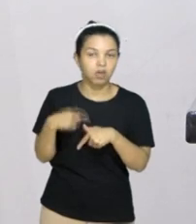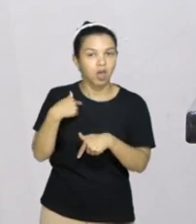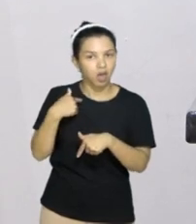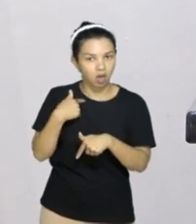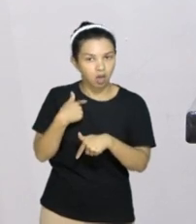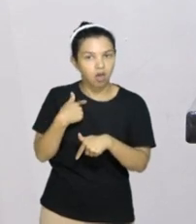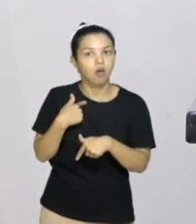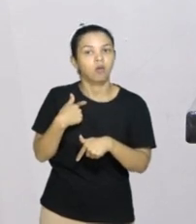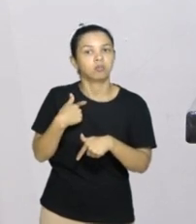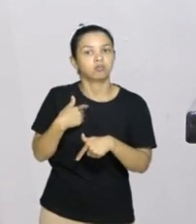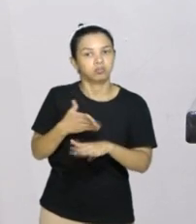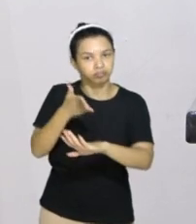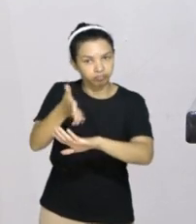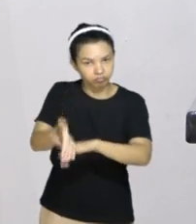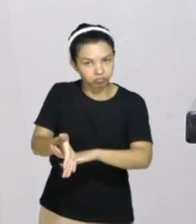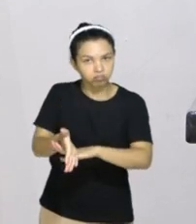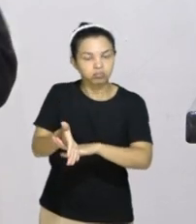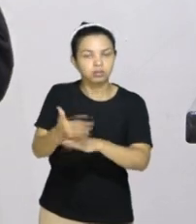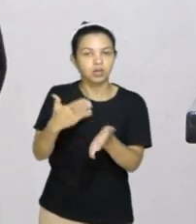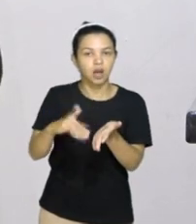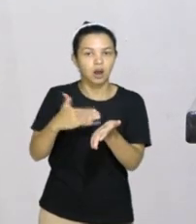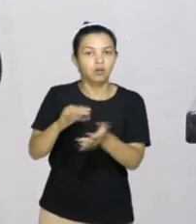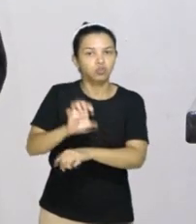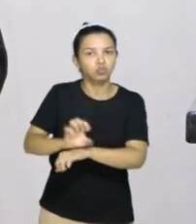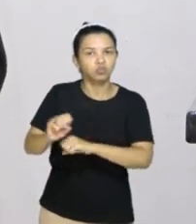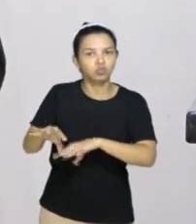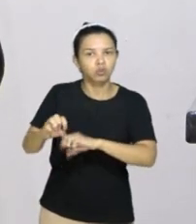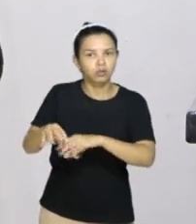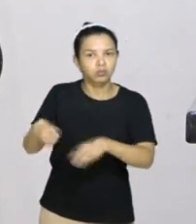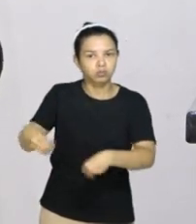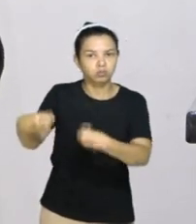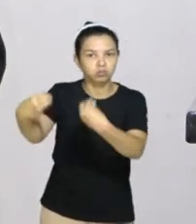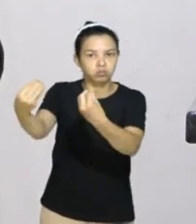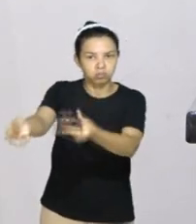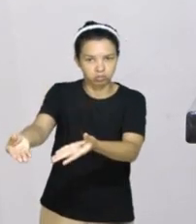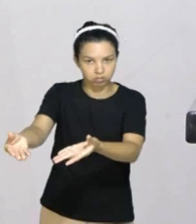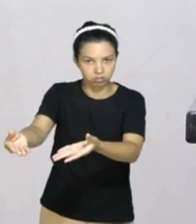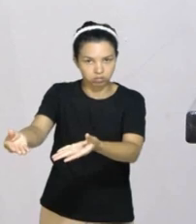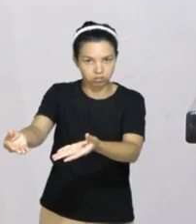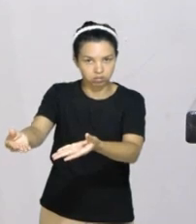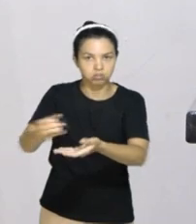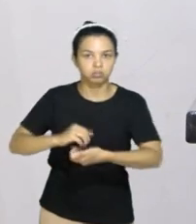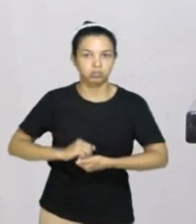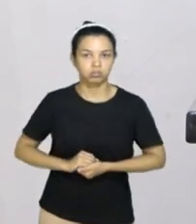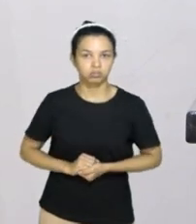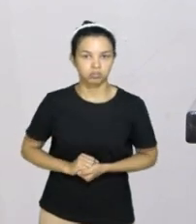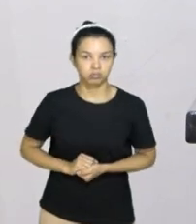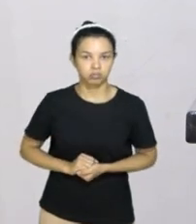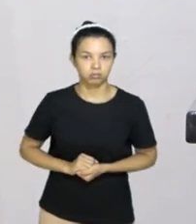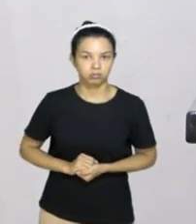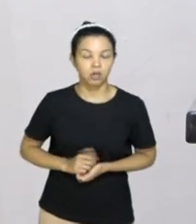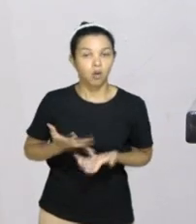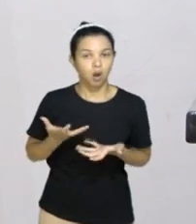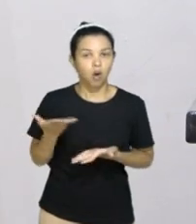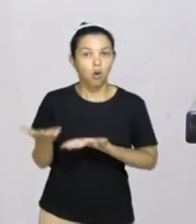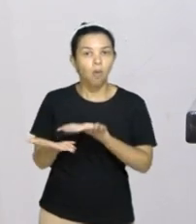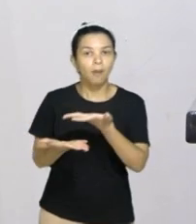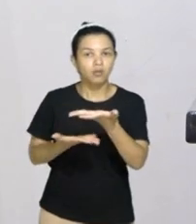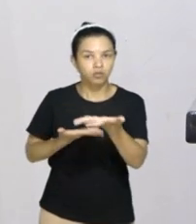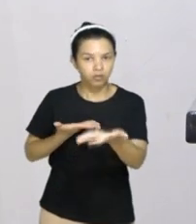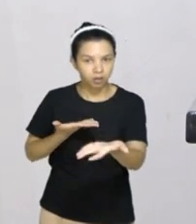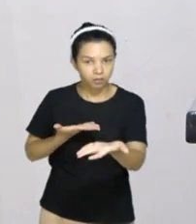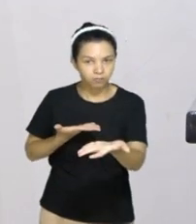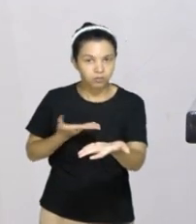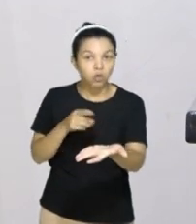de Estado de Educação eu quero quero compartilhar com vocês aqui quando que eu me senti